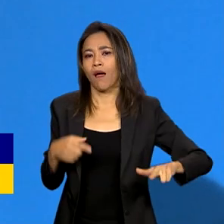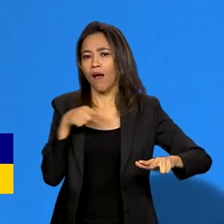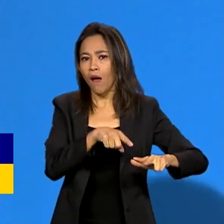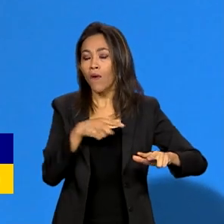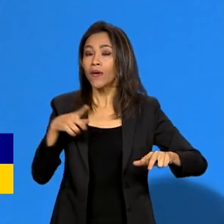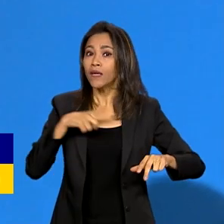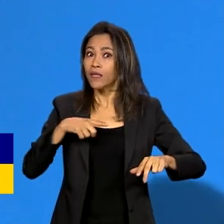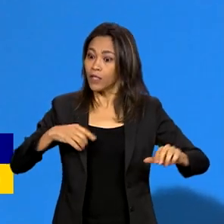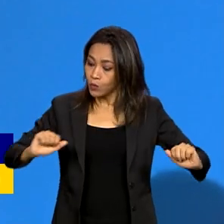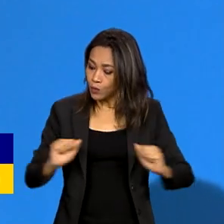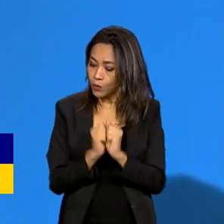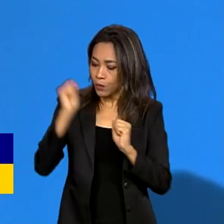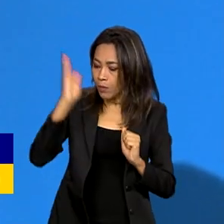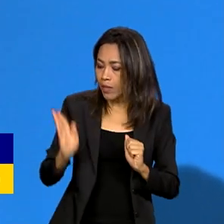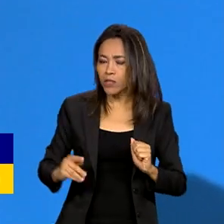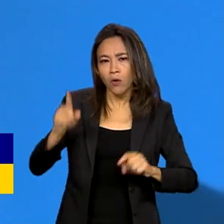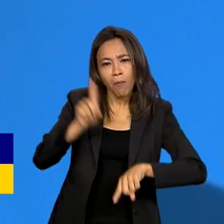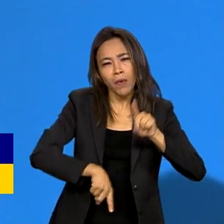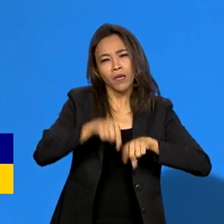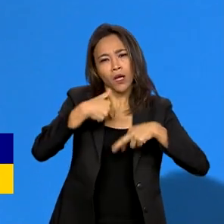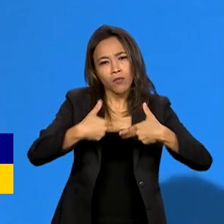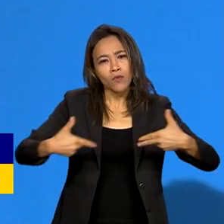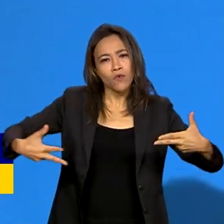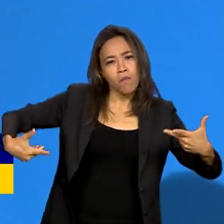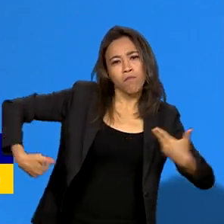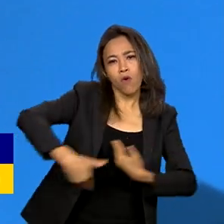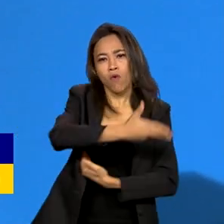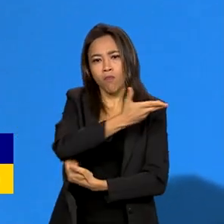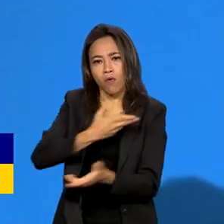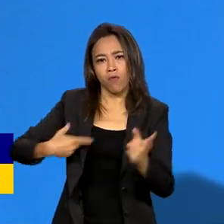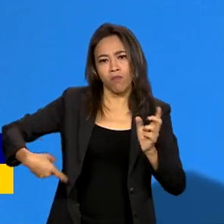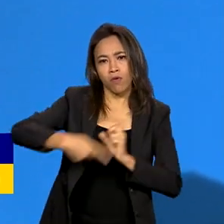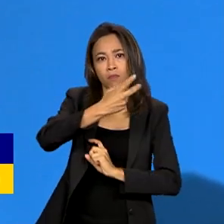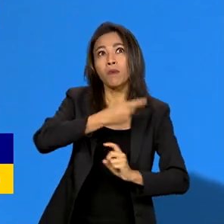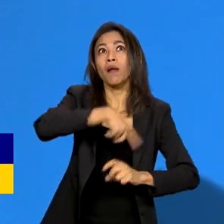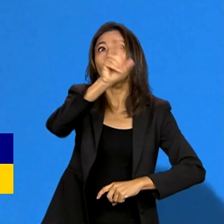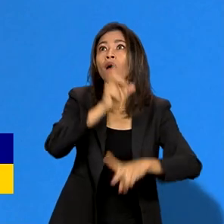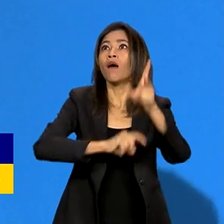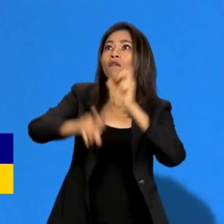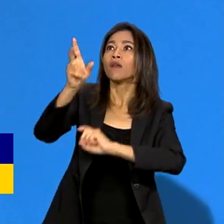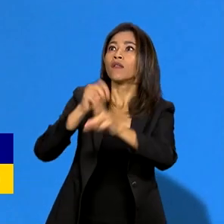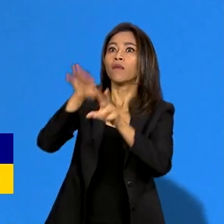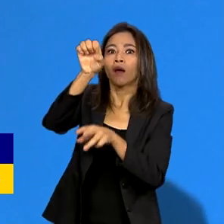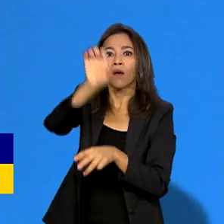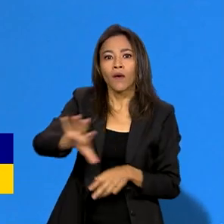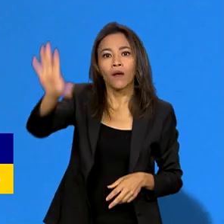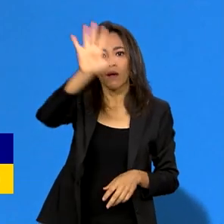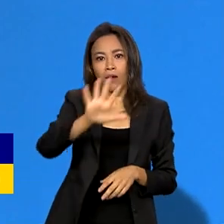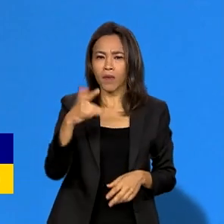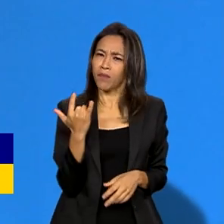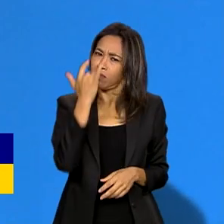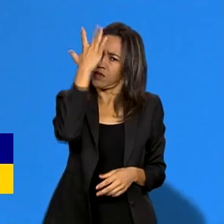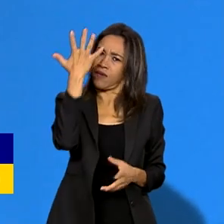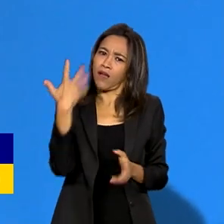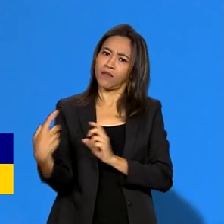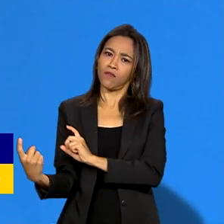produtos juntos e de Portugal se exportar esse produto para outros países europeus. É muito mais fácil,